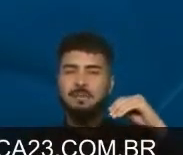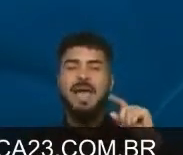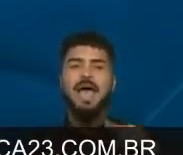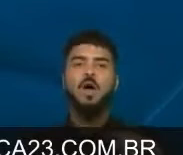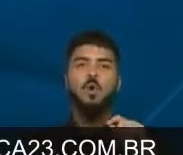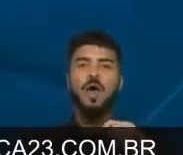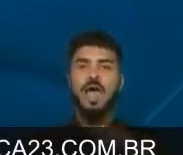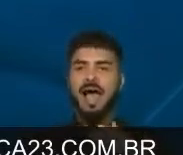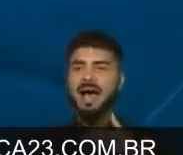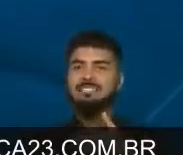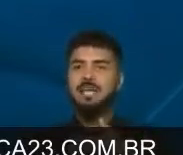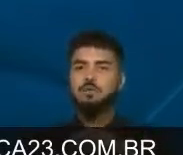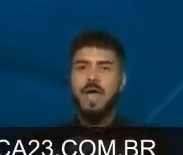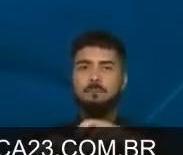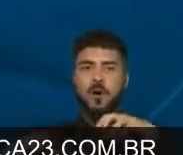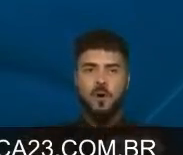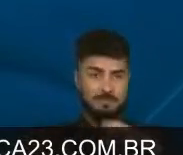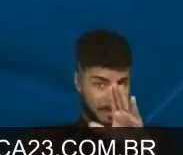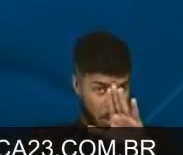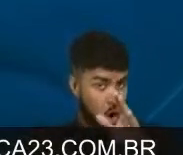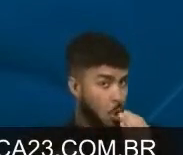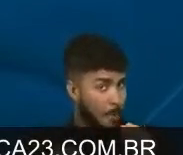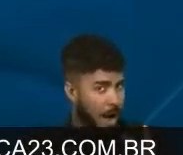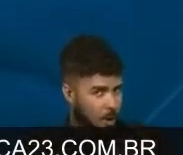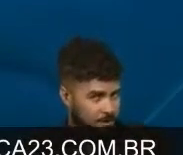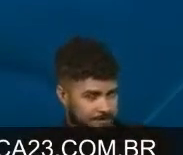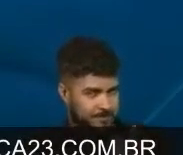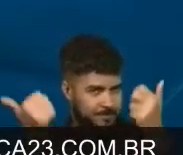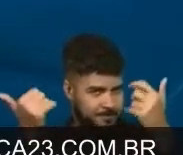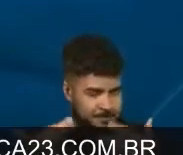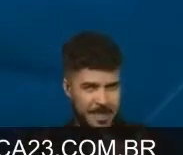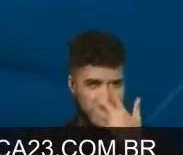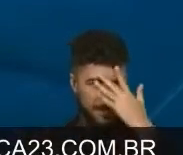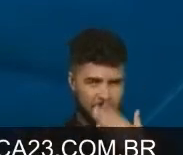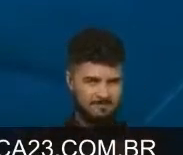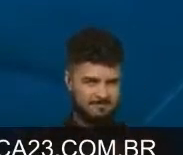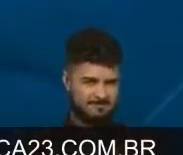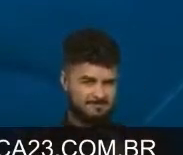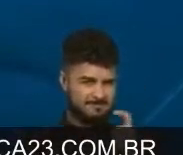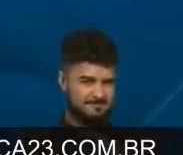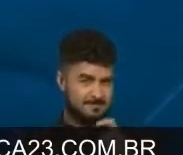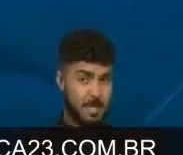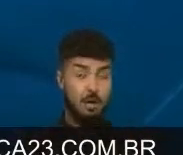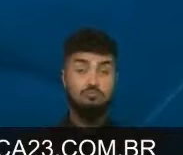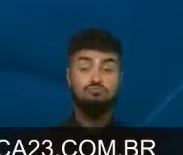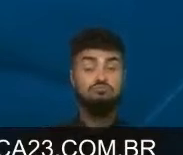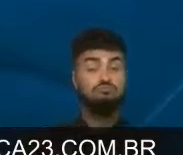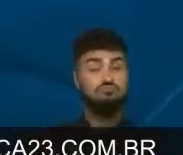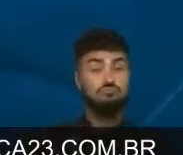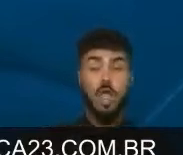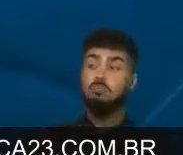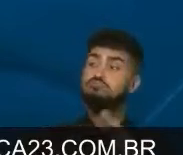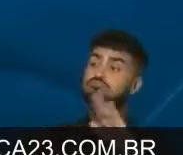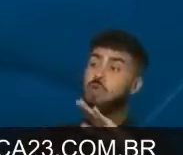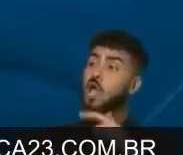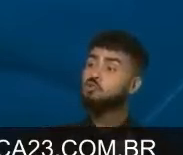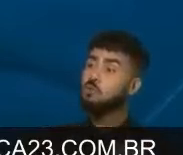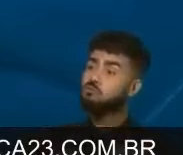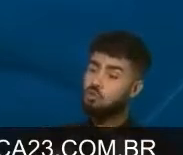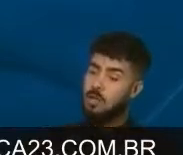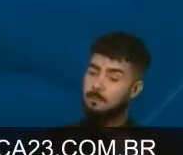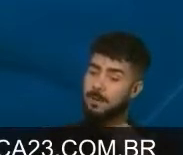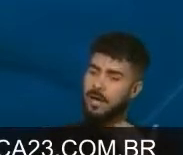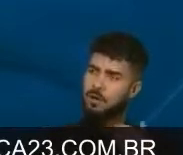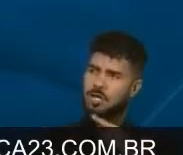acesso remoto. O esquema funciona da seguinte forma: o fraudador se passa por um falso funcionário do banco, dizendo que